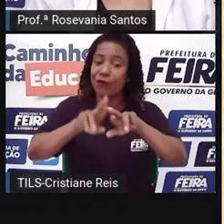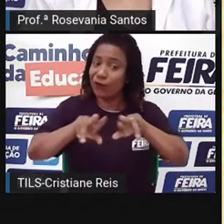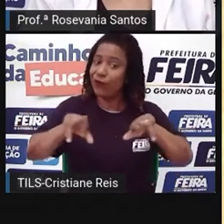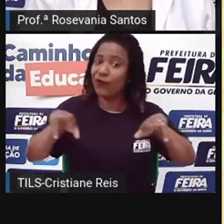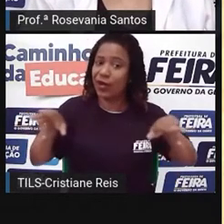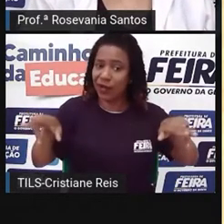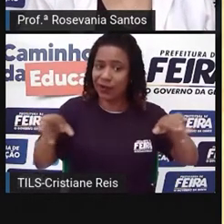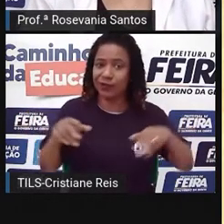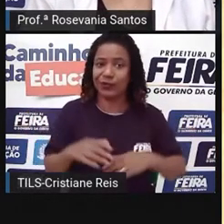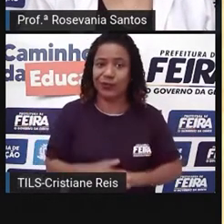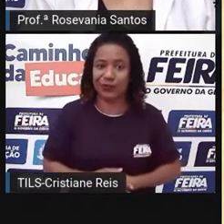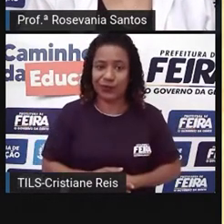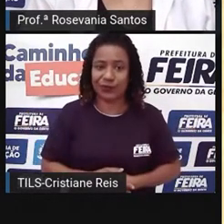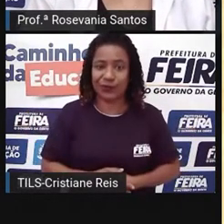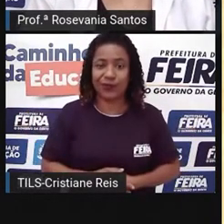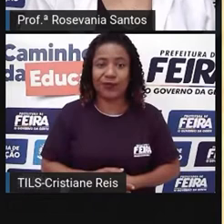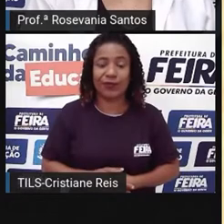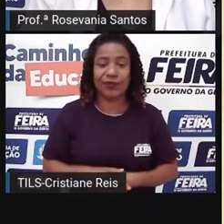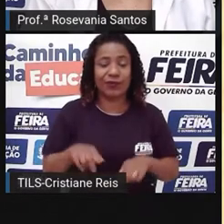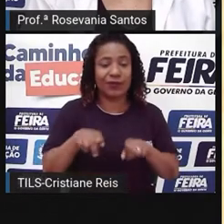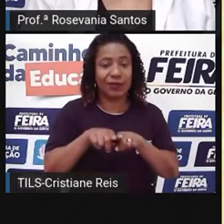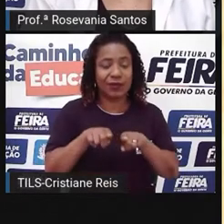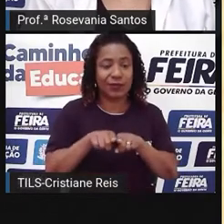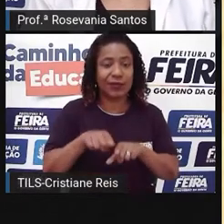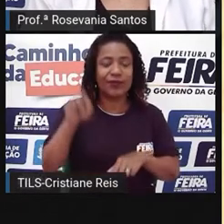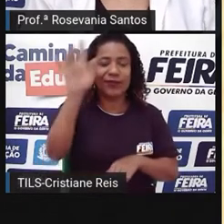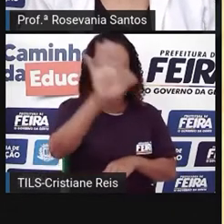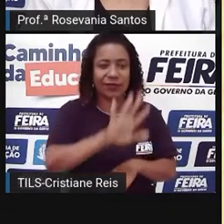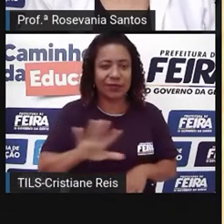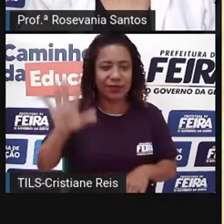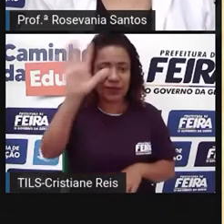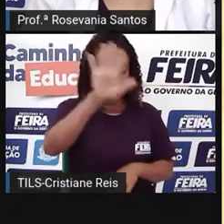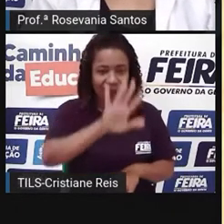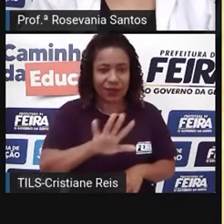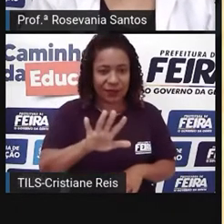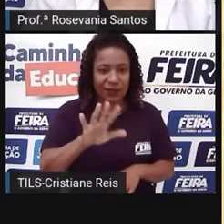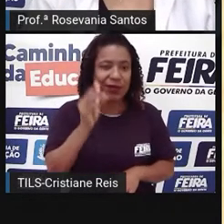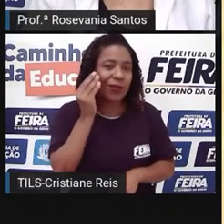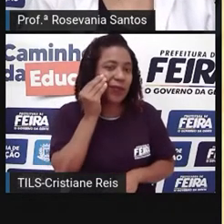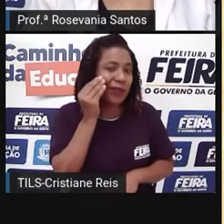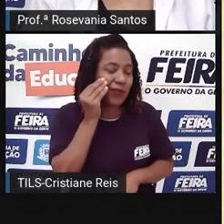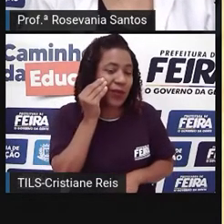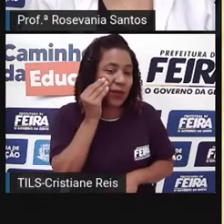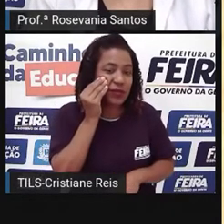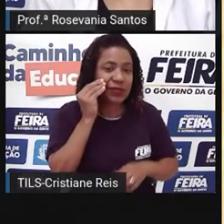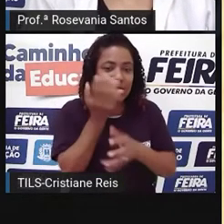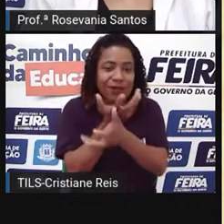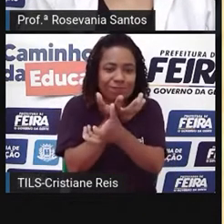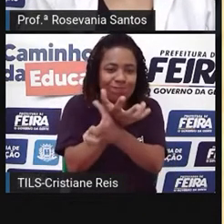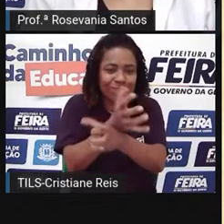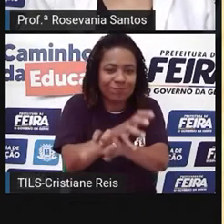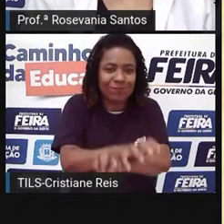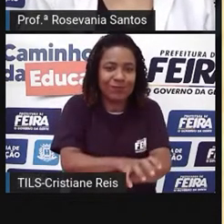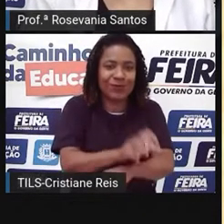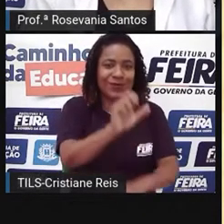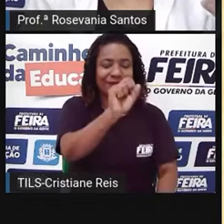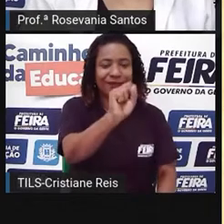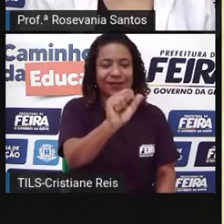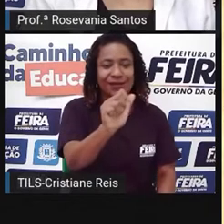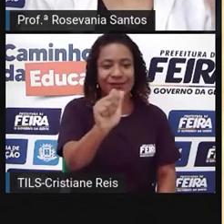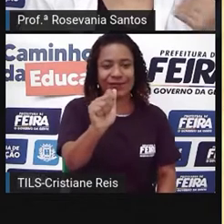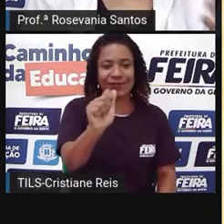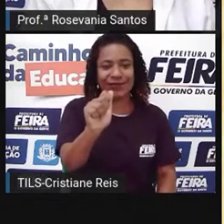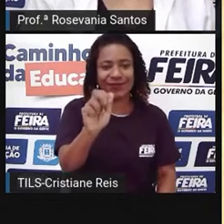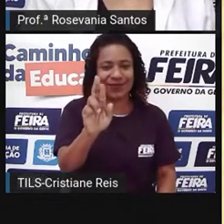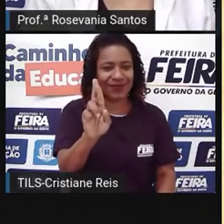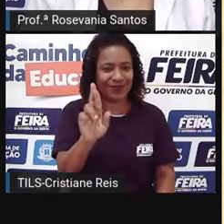mais interessante aqui, que é essa área aqui, né, mais aplainada, que representa o deserto do Saara. Aí, como eu falei que é um espelho,